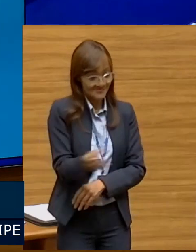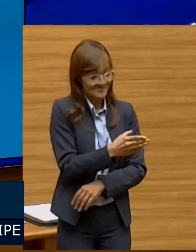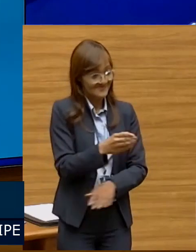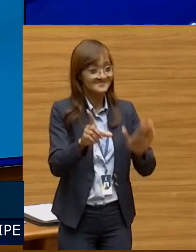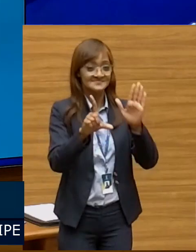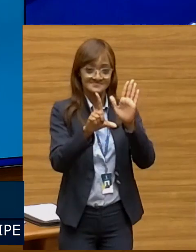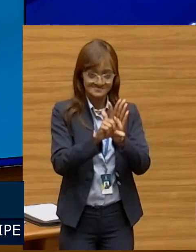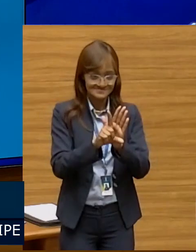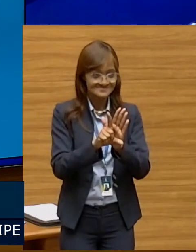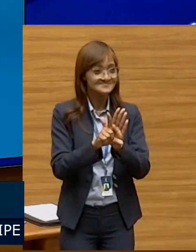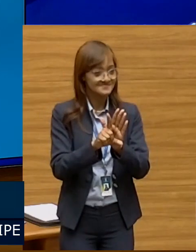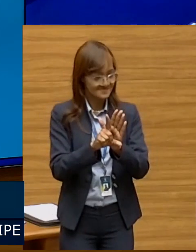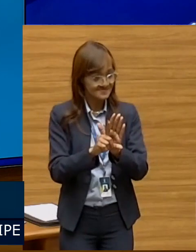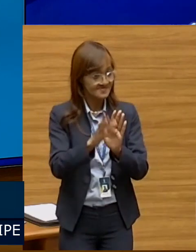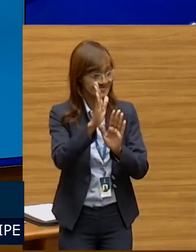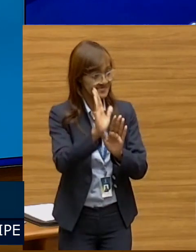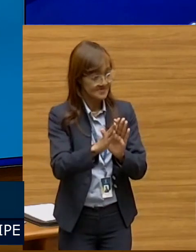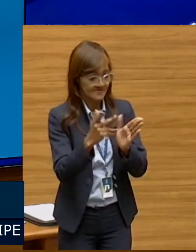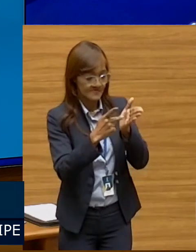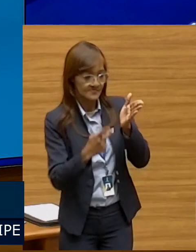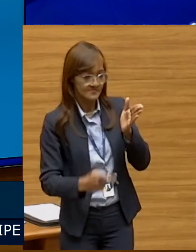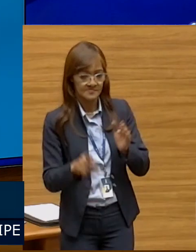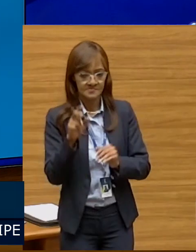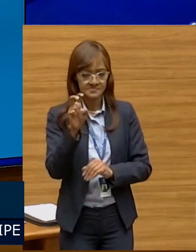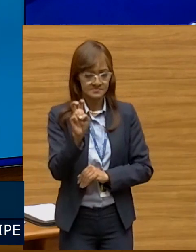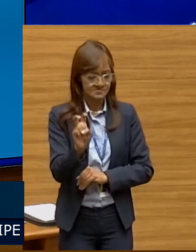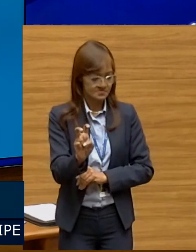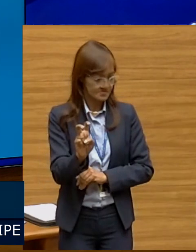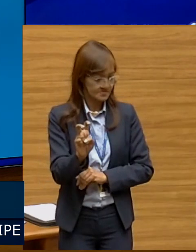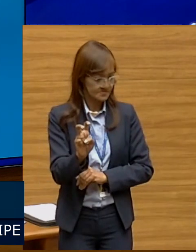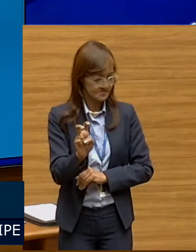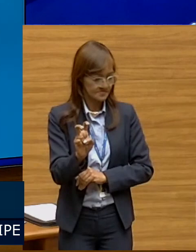lei, que está aí à nossa frente, projeto de lei de número